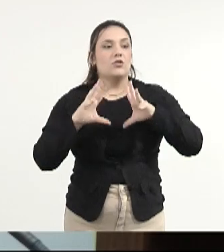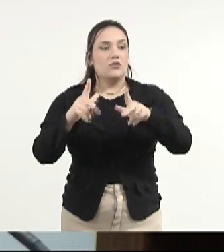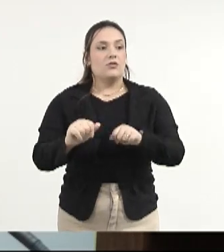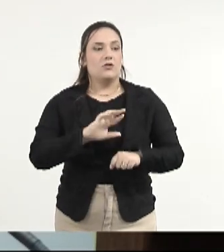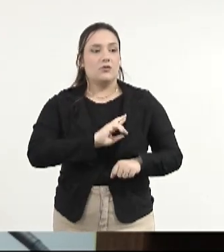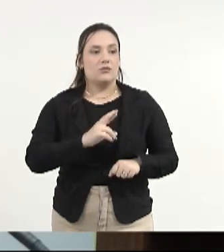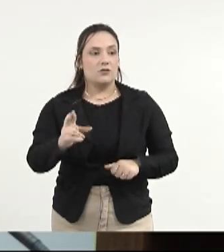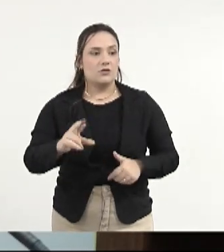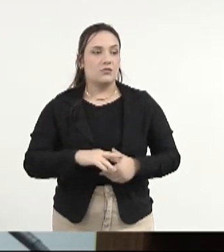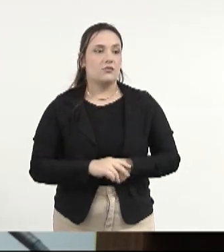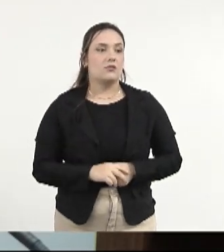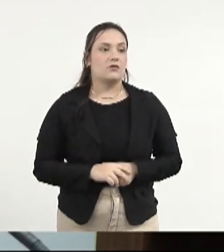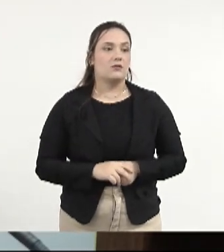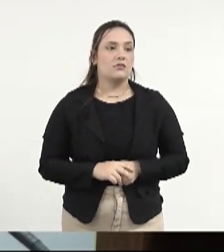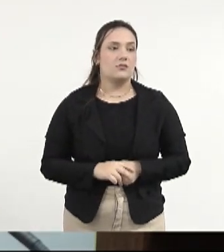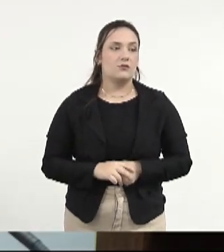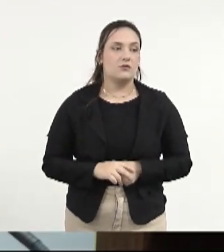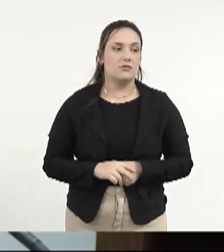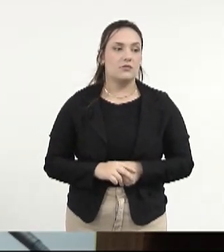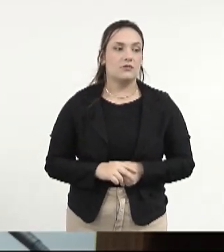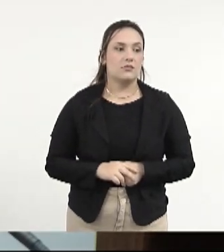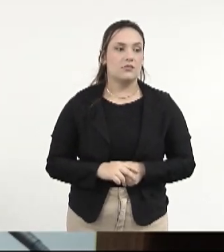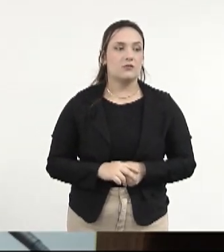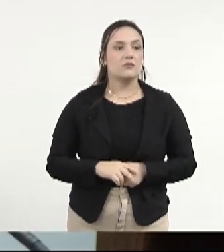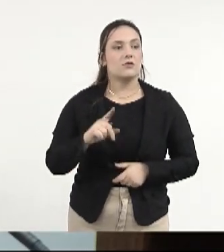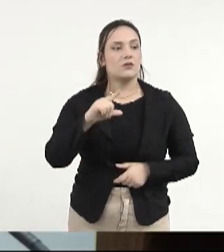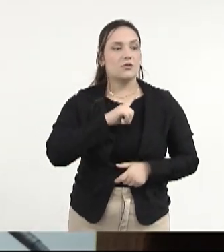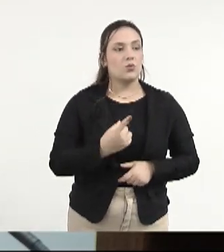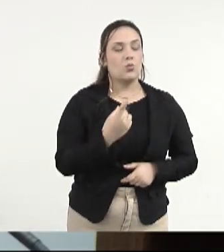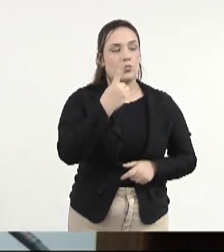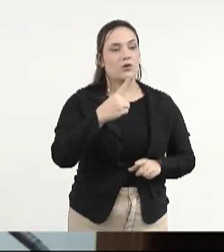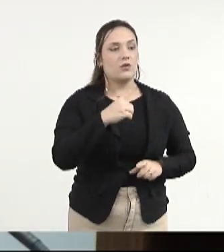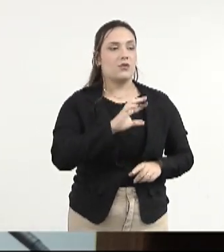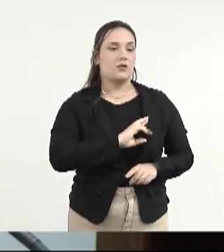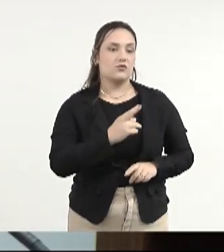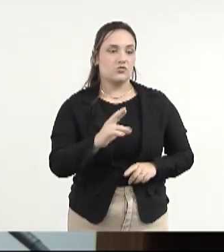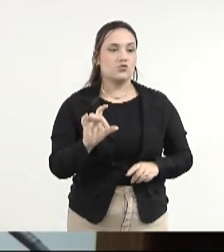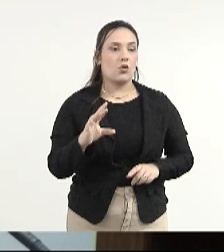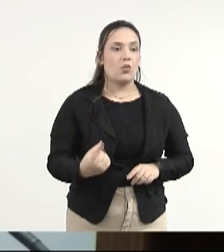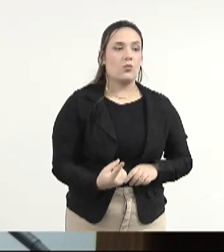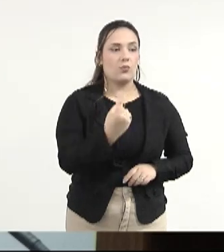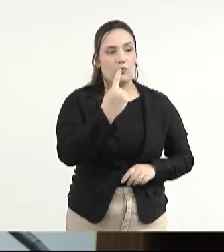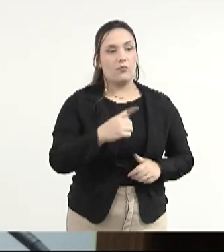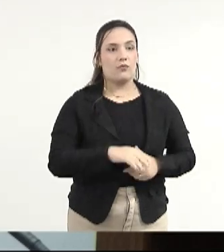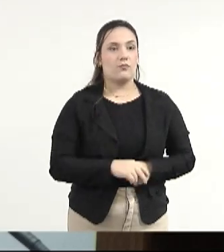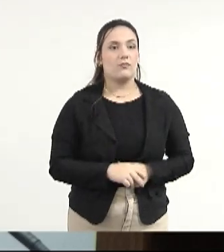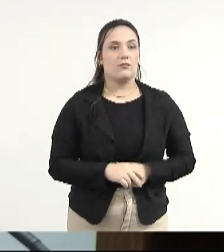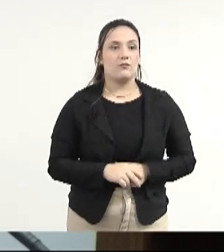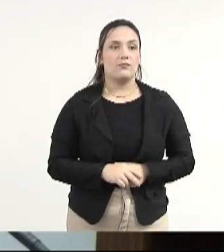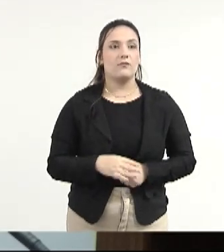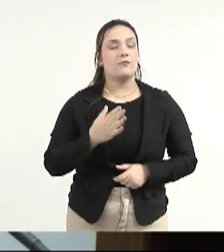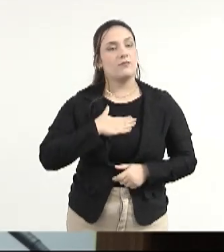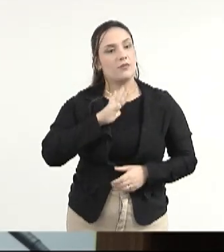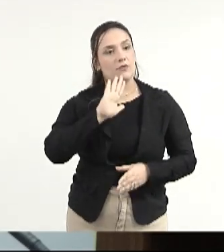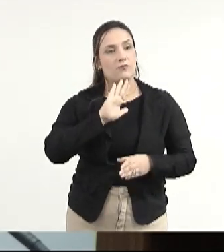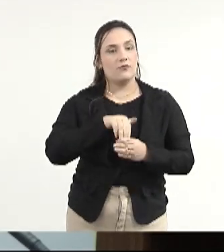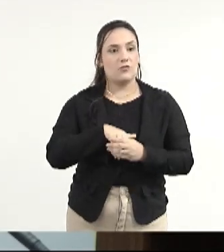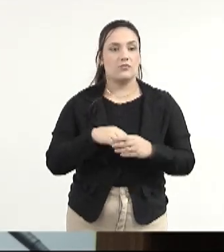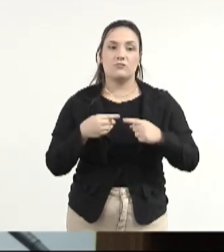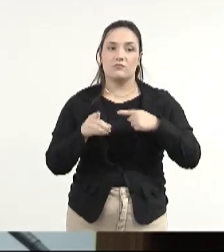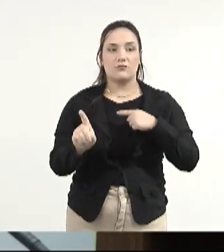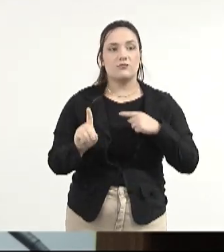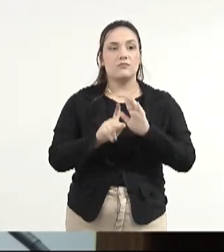mas como projeto ele inclui apenas uma única religião, autorizando apenas uma única religião, o meu voto